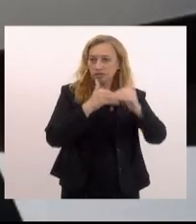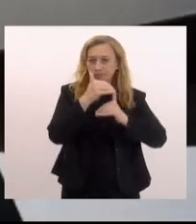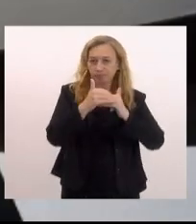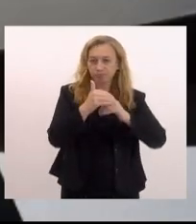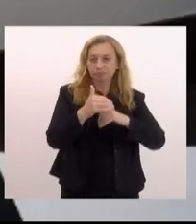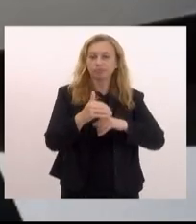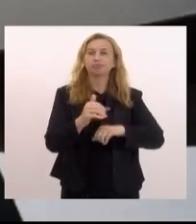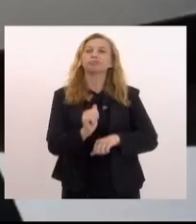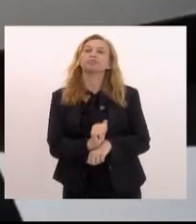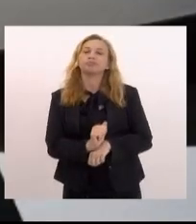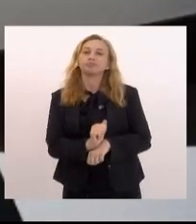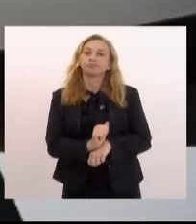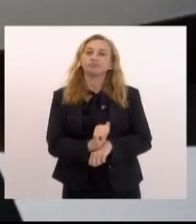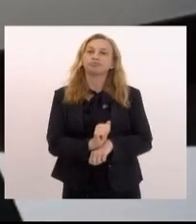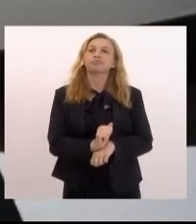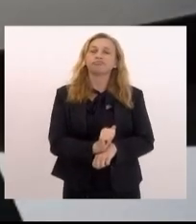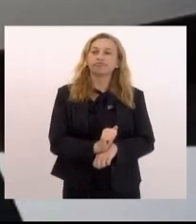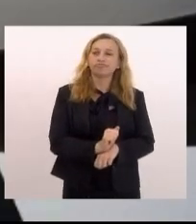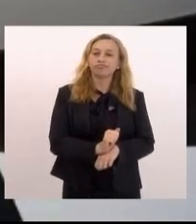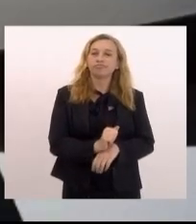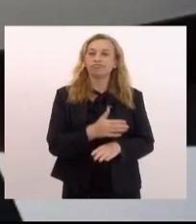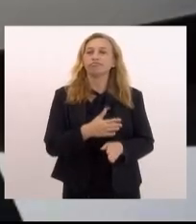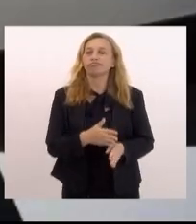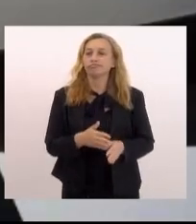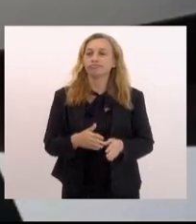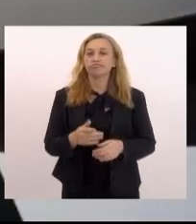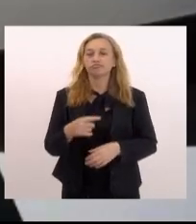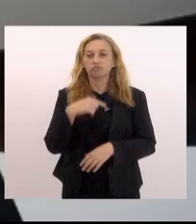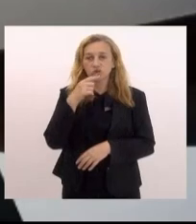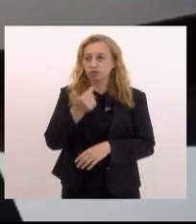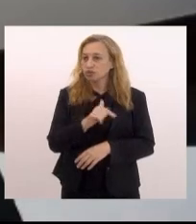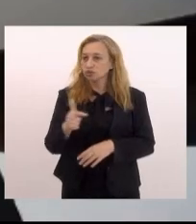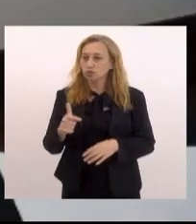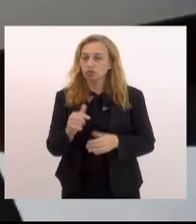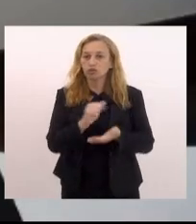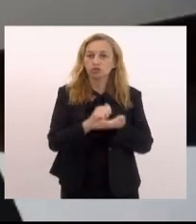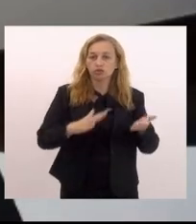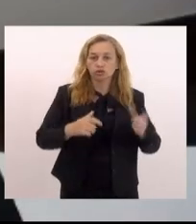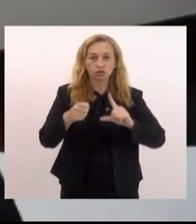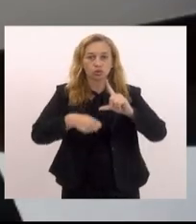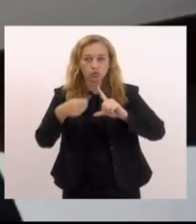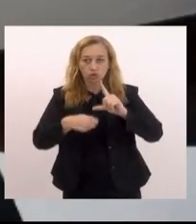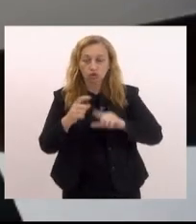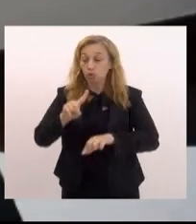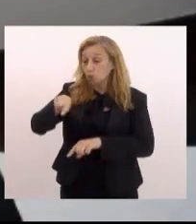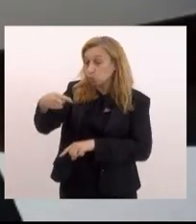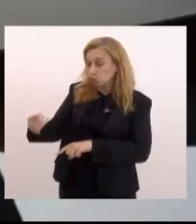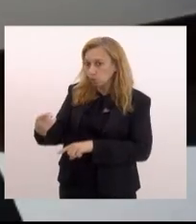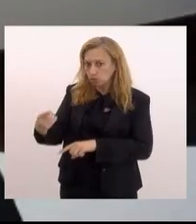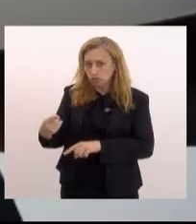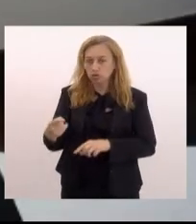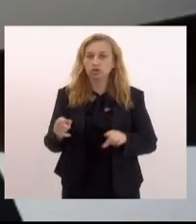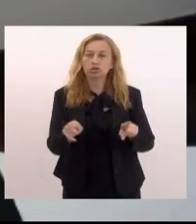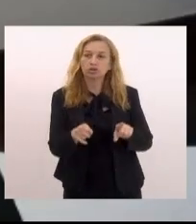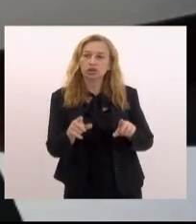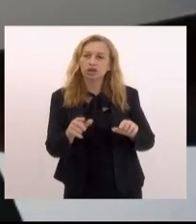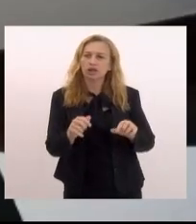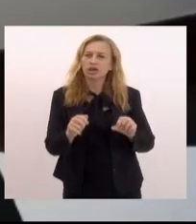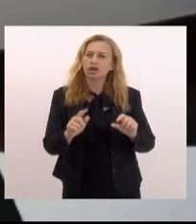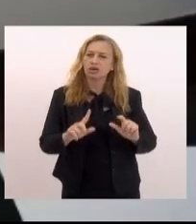desenvolvimento econômico e social do Estado do Rio de Janeiro, que vai passar, não tenho dúvida, pelas atividades logísticas, entre outras vocações, entre